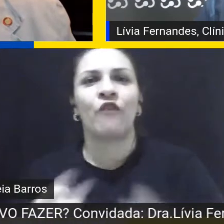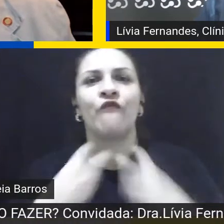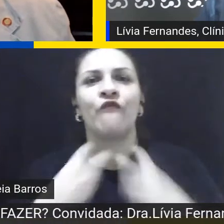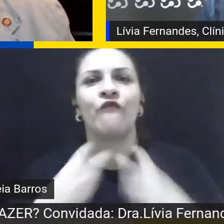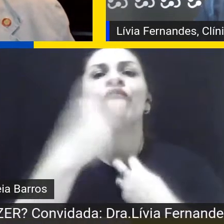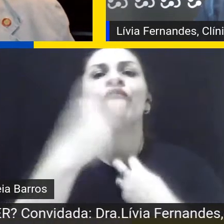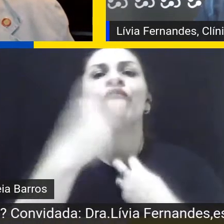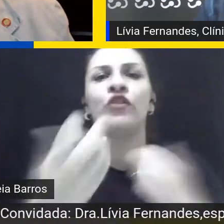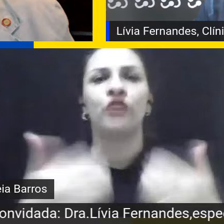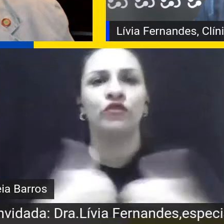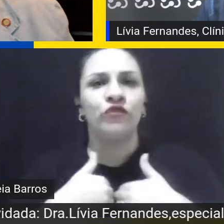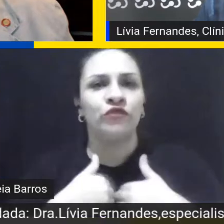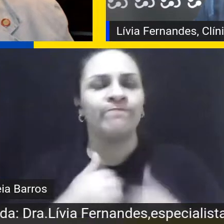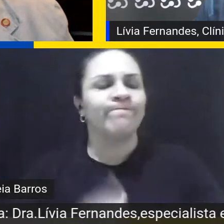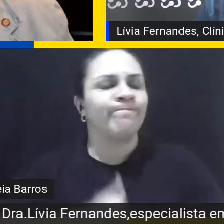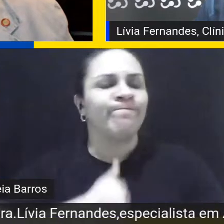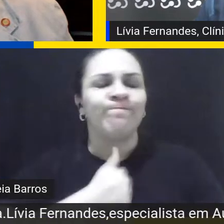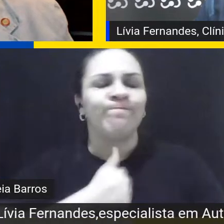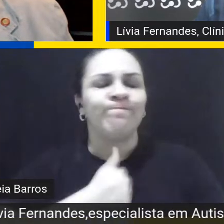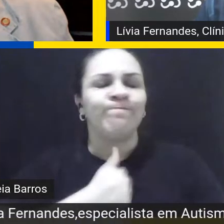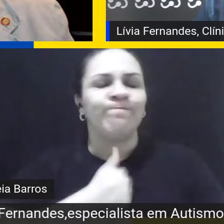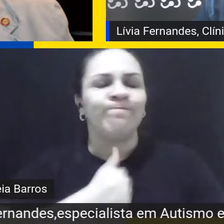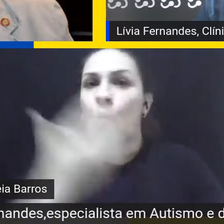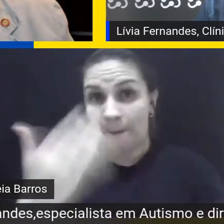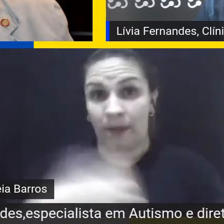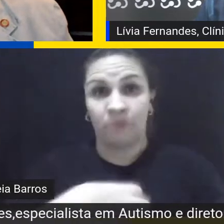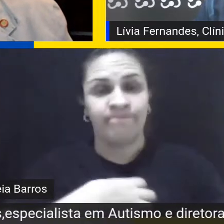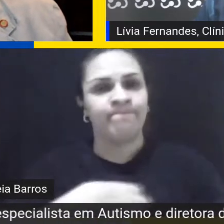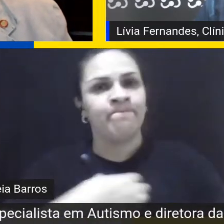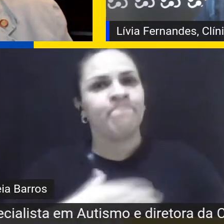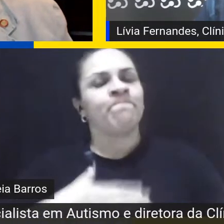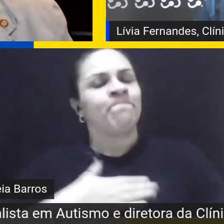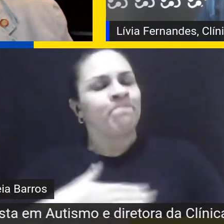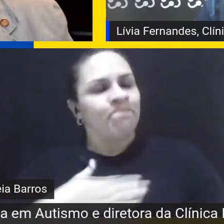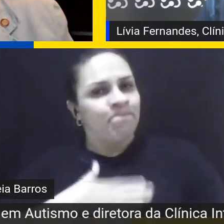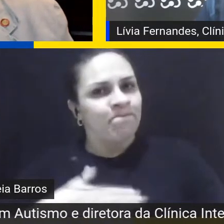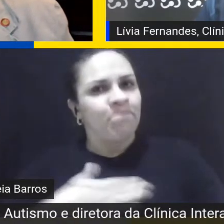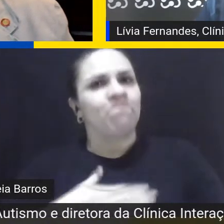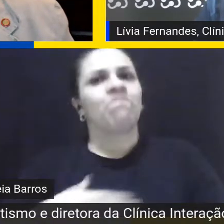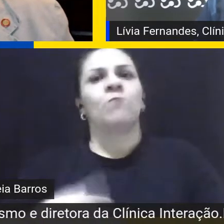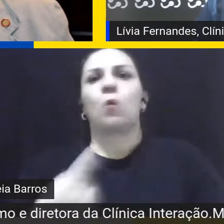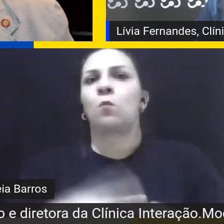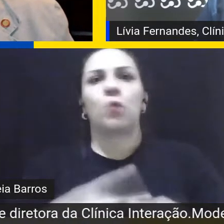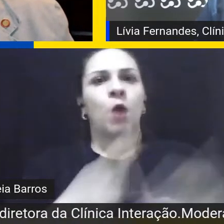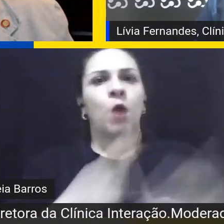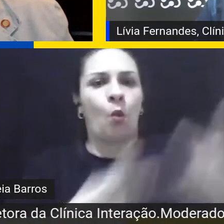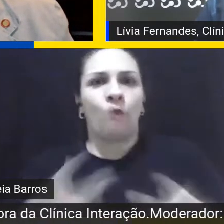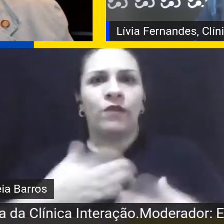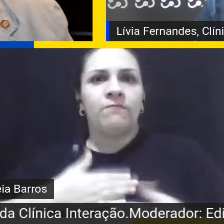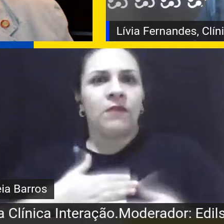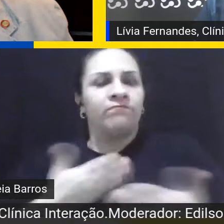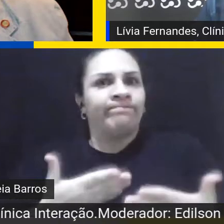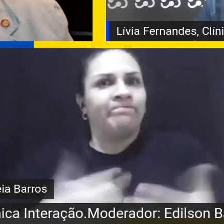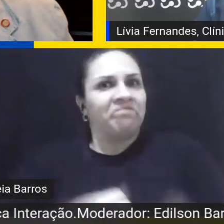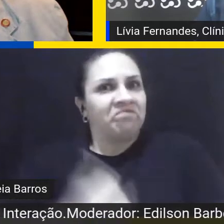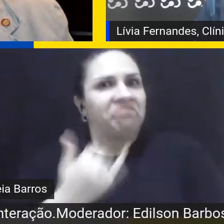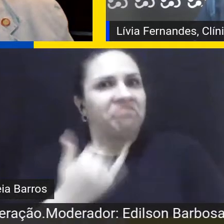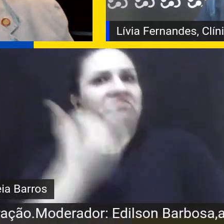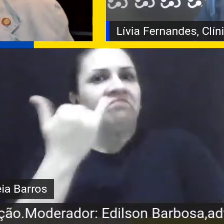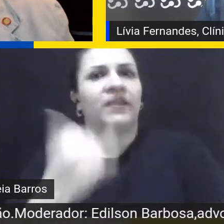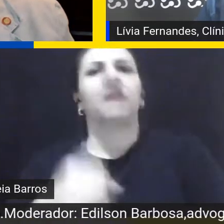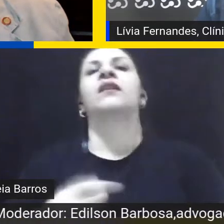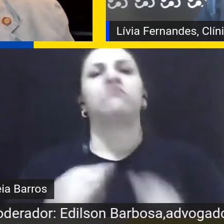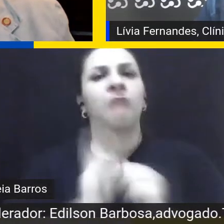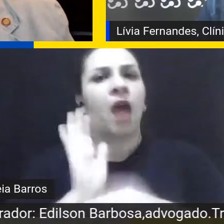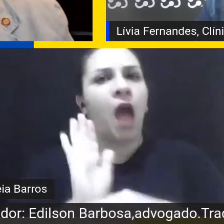muito obrigada. Eu me sinto muito lisonjeada, doutor Edilson, por esse convite e em poder estar